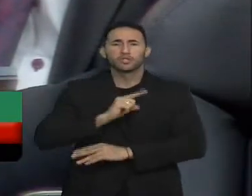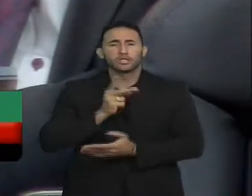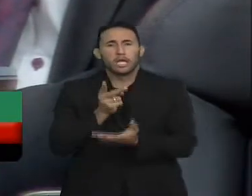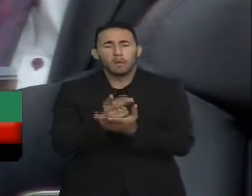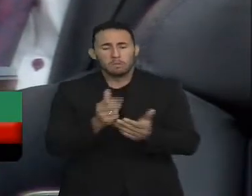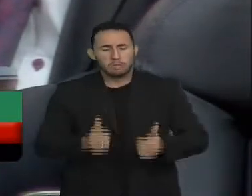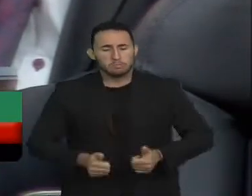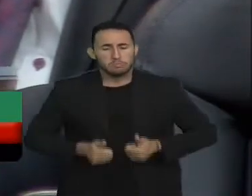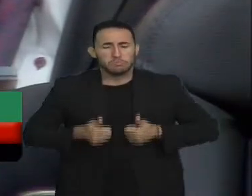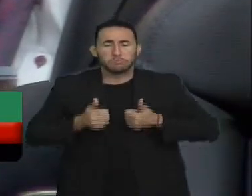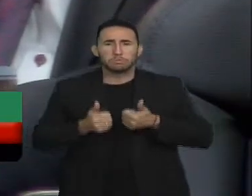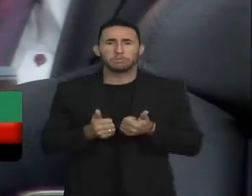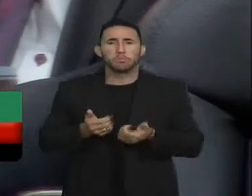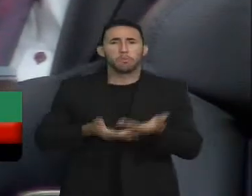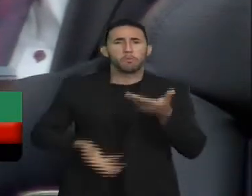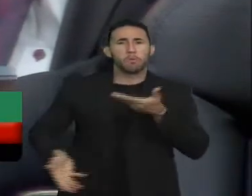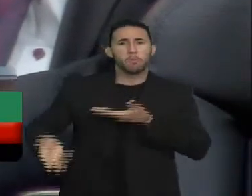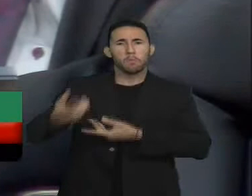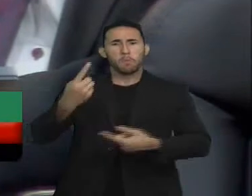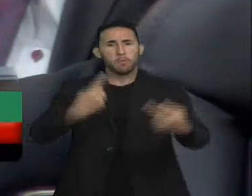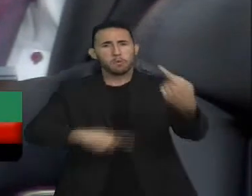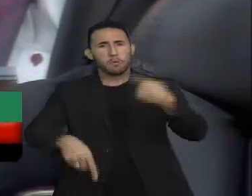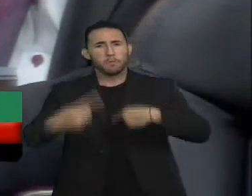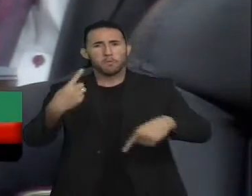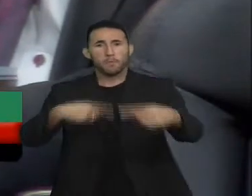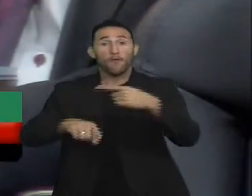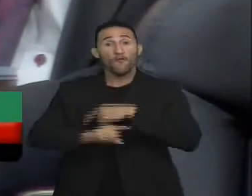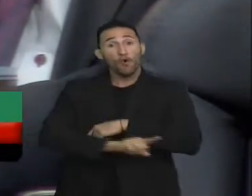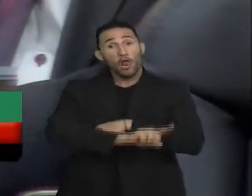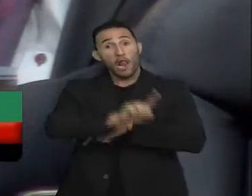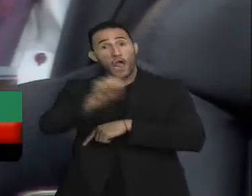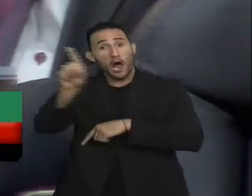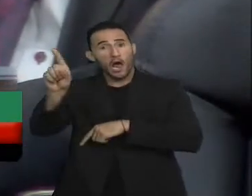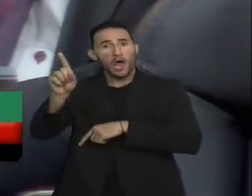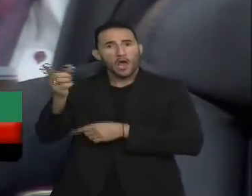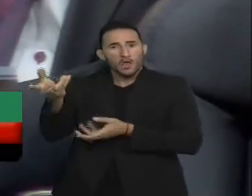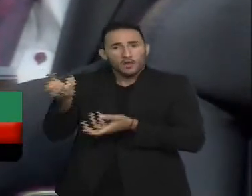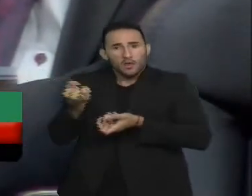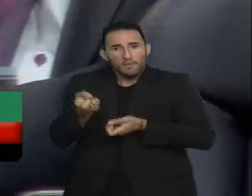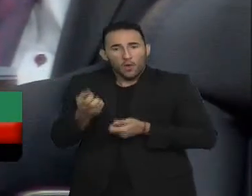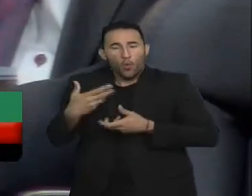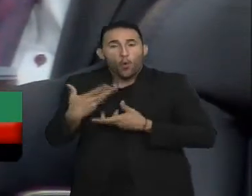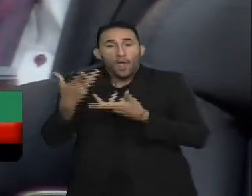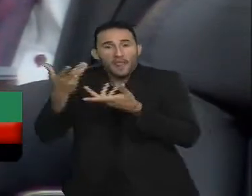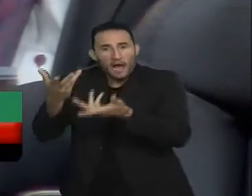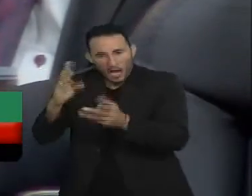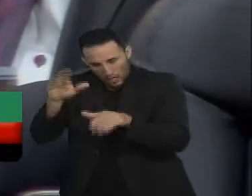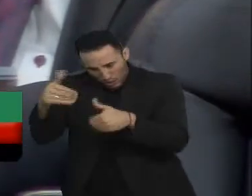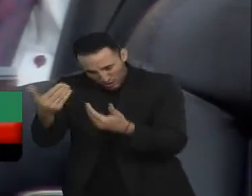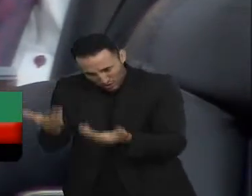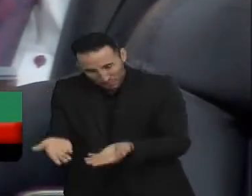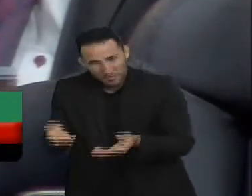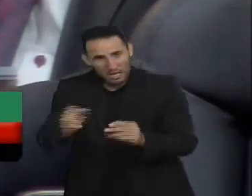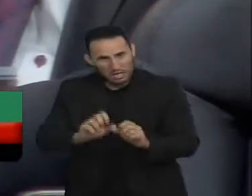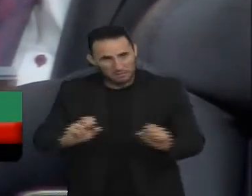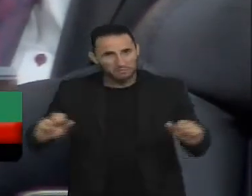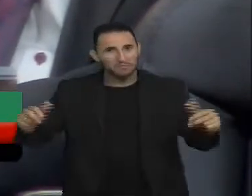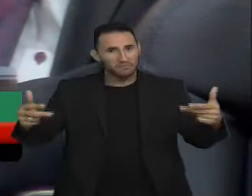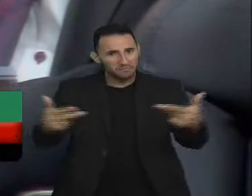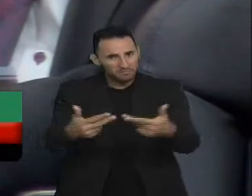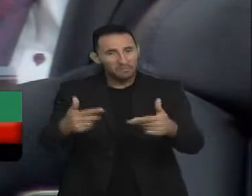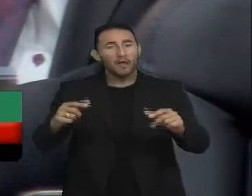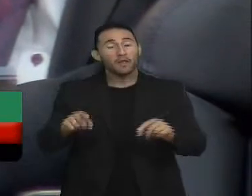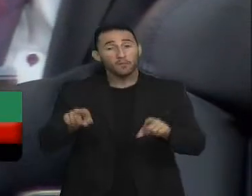sempre tem discutido. Foi lá ser homenageada lá pela Assembleia Legislativa. Então, vereadora, em nome